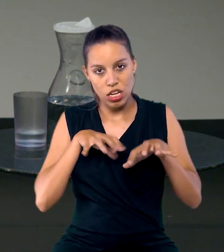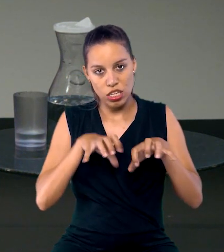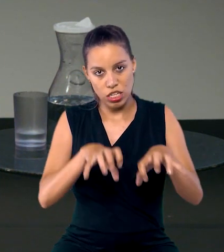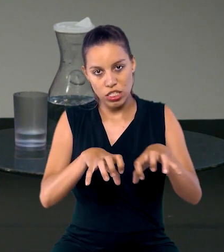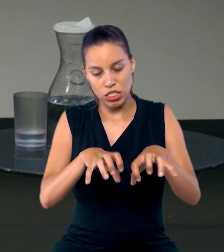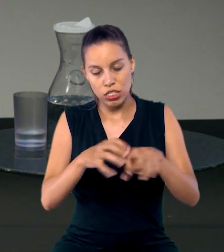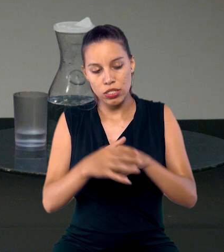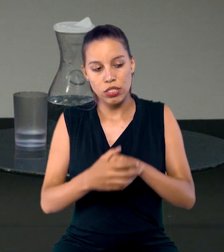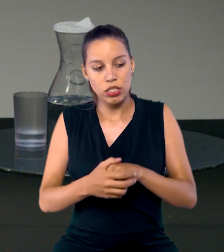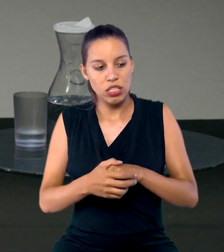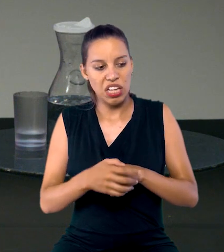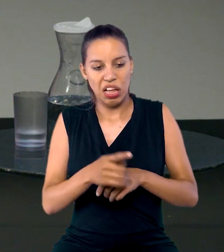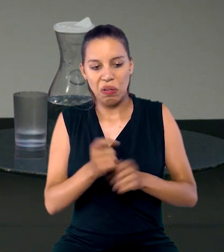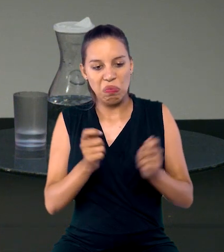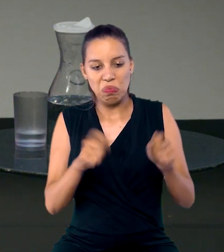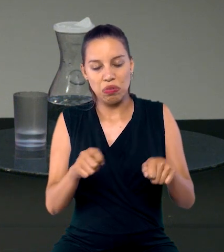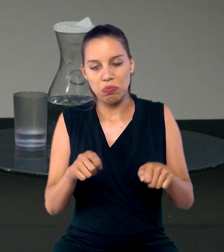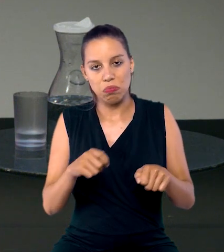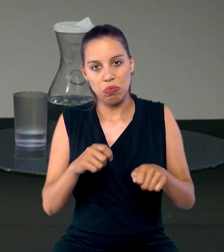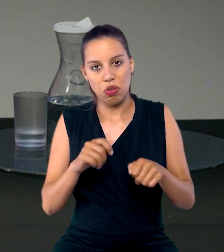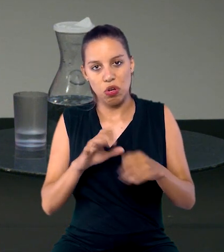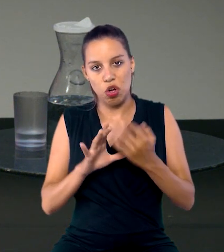além da possibilidade de cura.